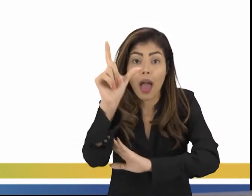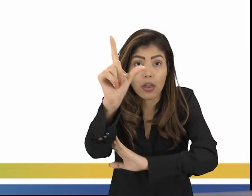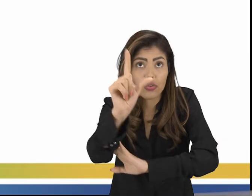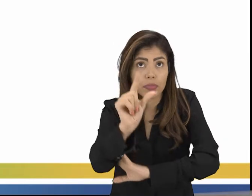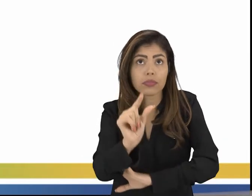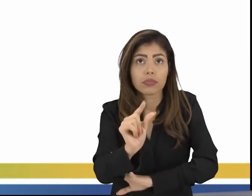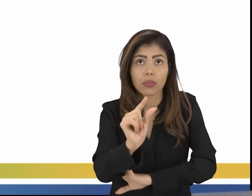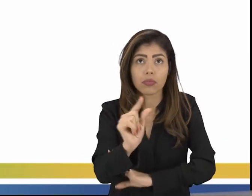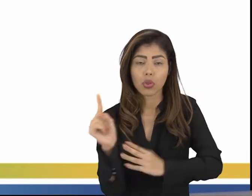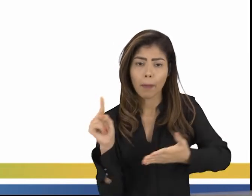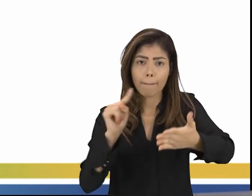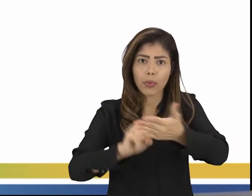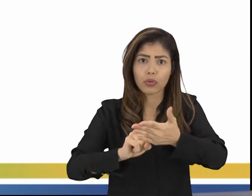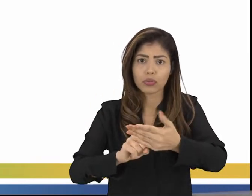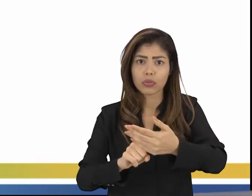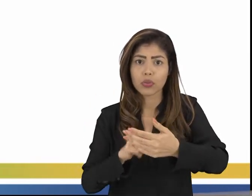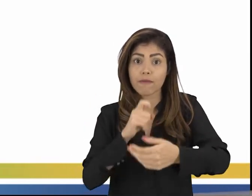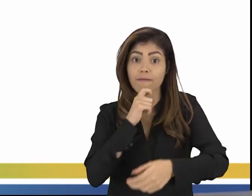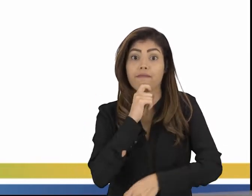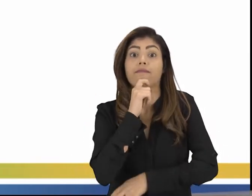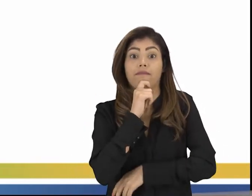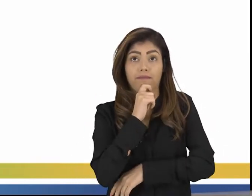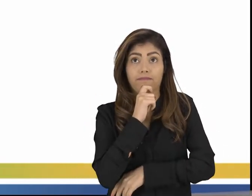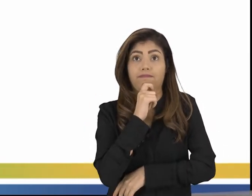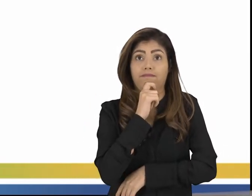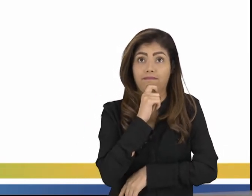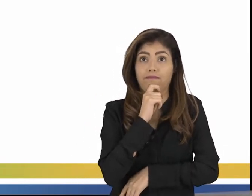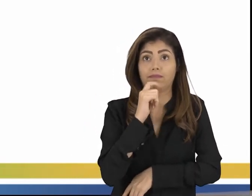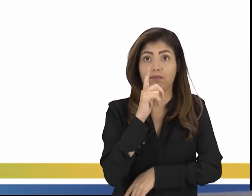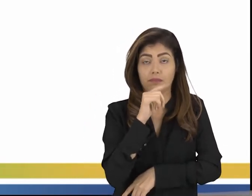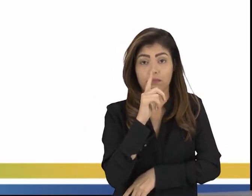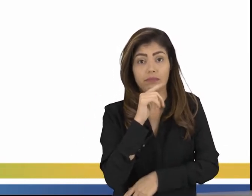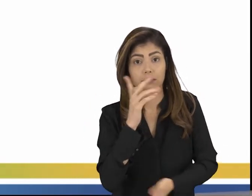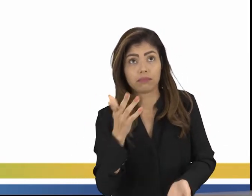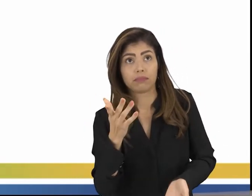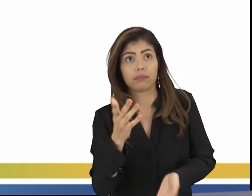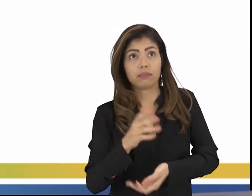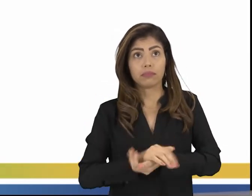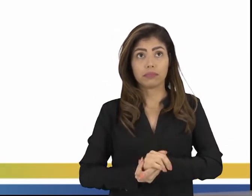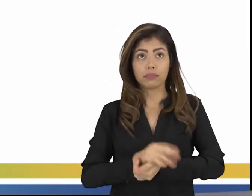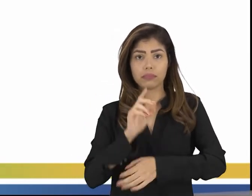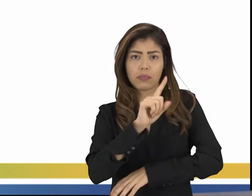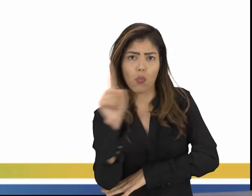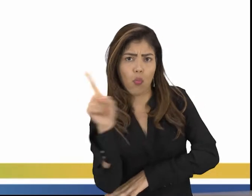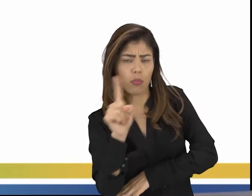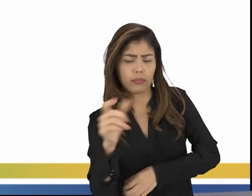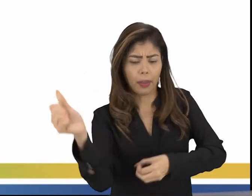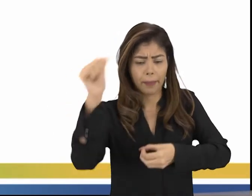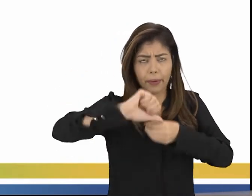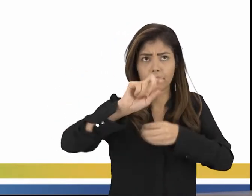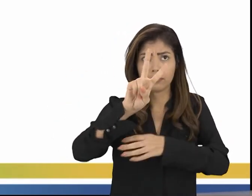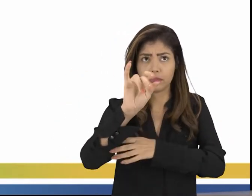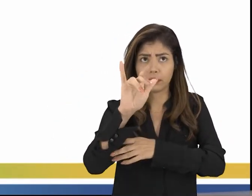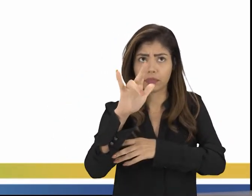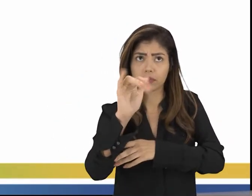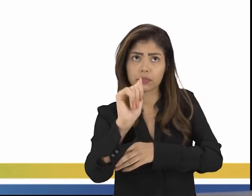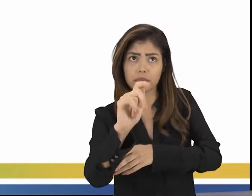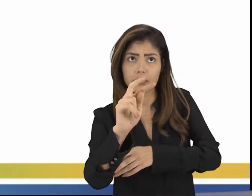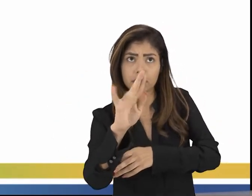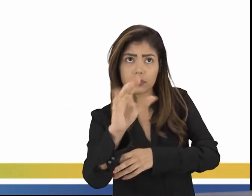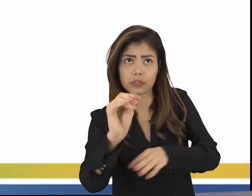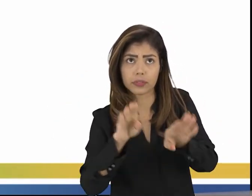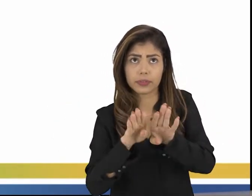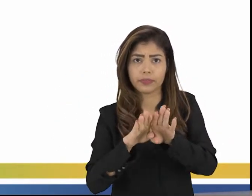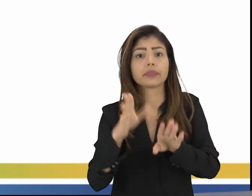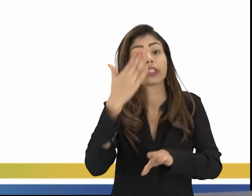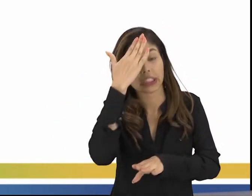diminuição do ponto de congelamento de um líquido quando um soluto não volátil é adicionado a ele. Ou